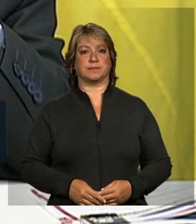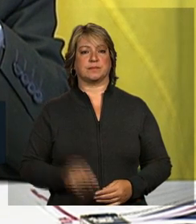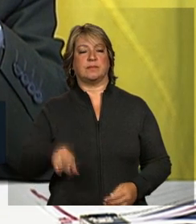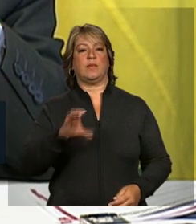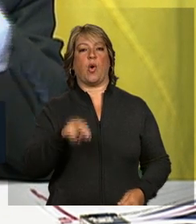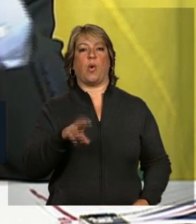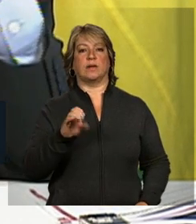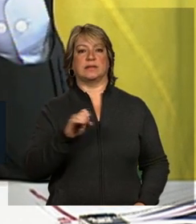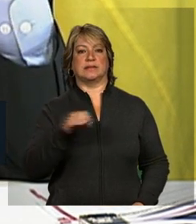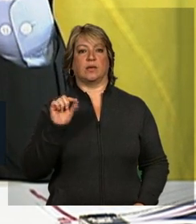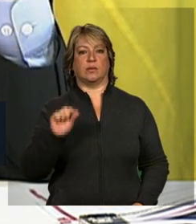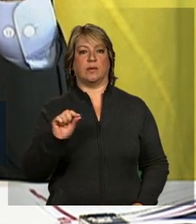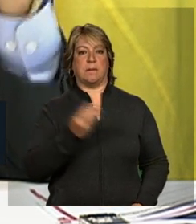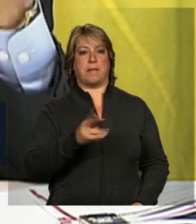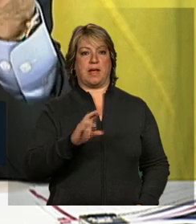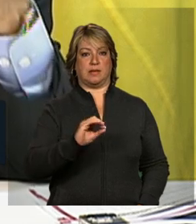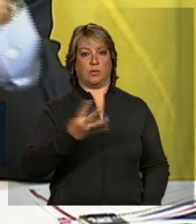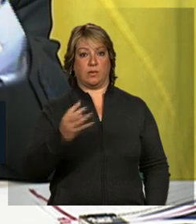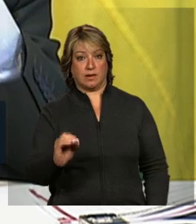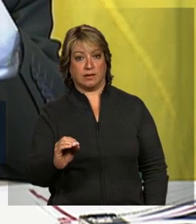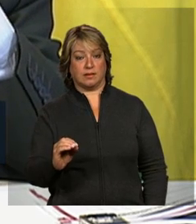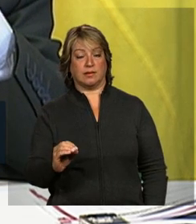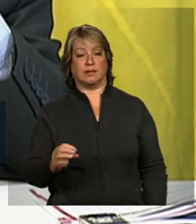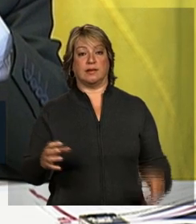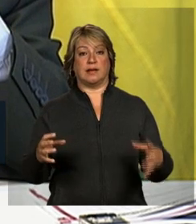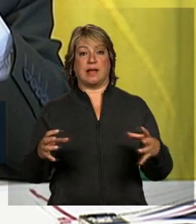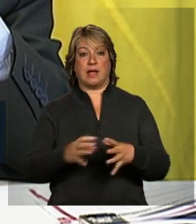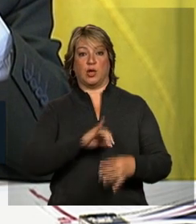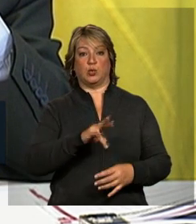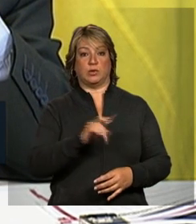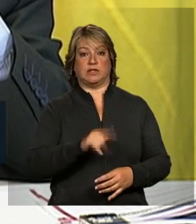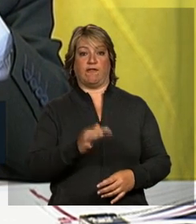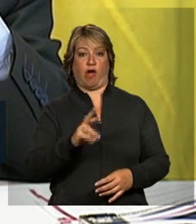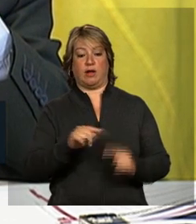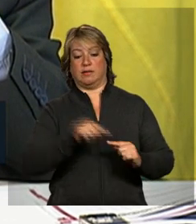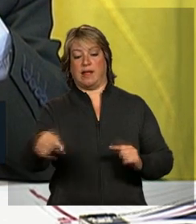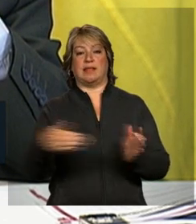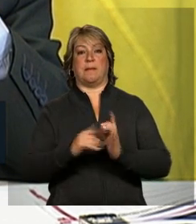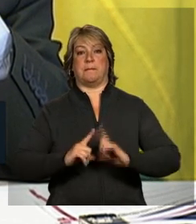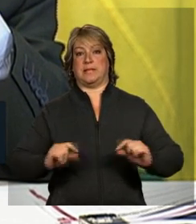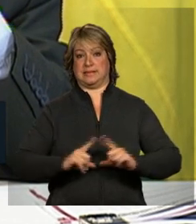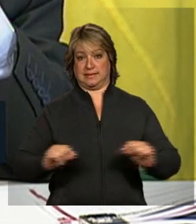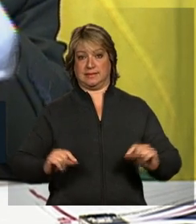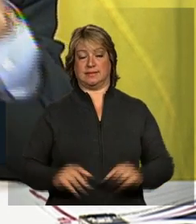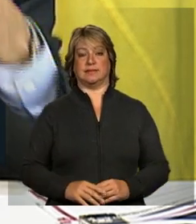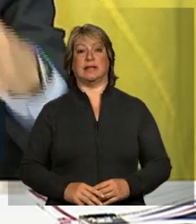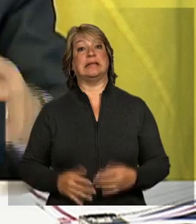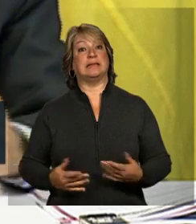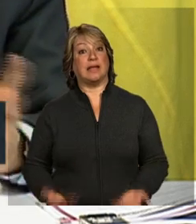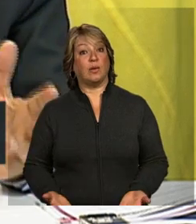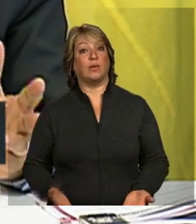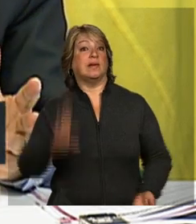conão da BR040 entre Juiz de Fora e Brasília né então